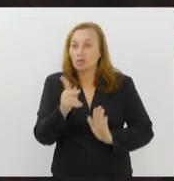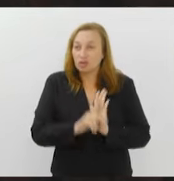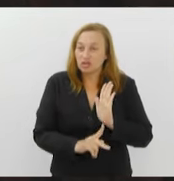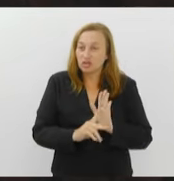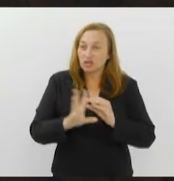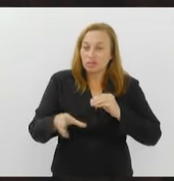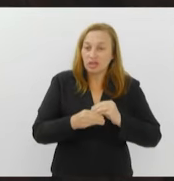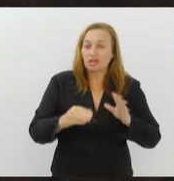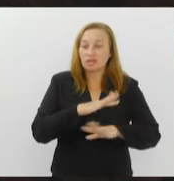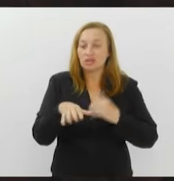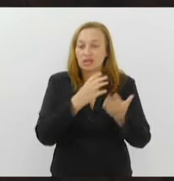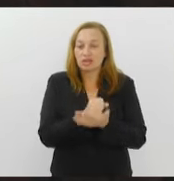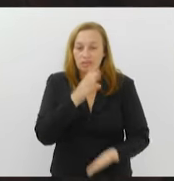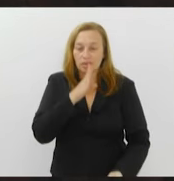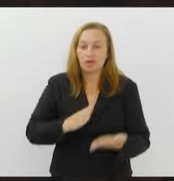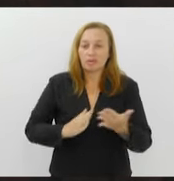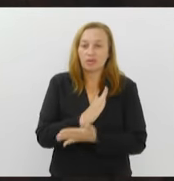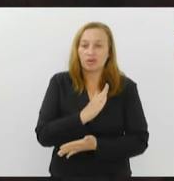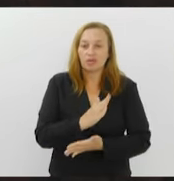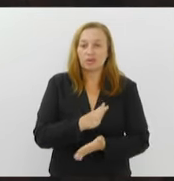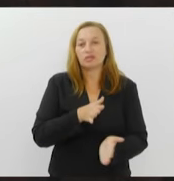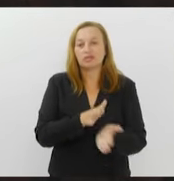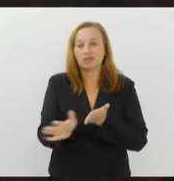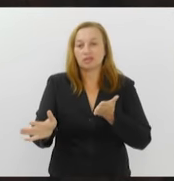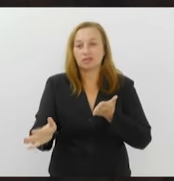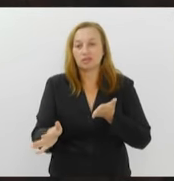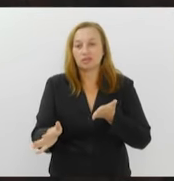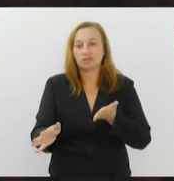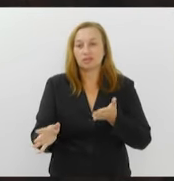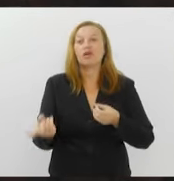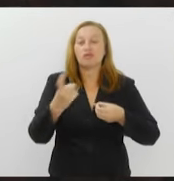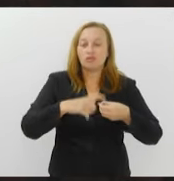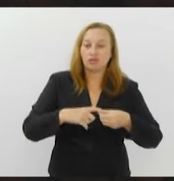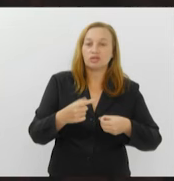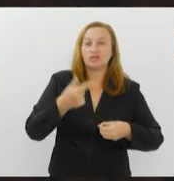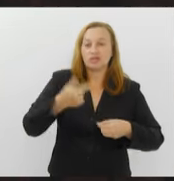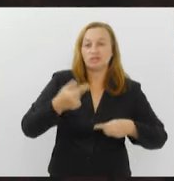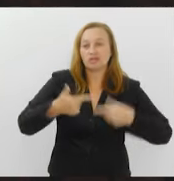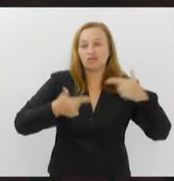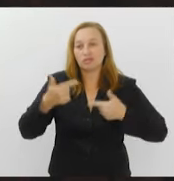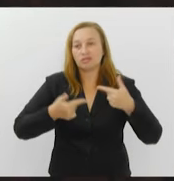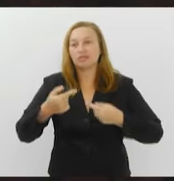permaneçam como estão. Aprovado. Vai a redação do vencido para a segunda discussão.